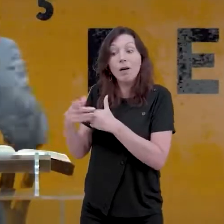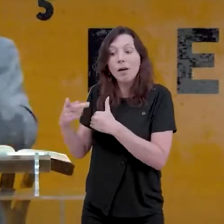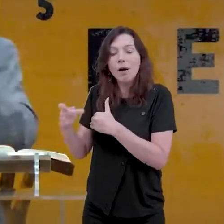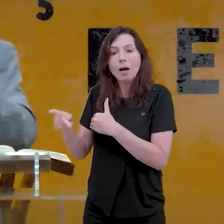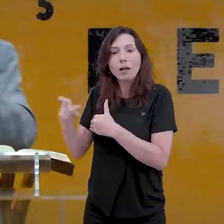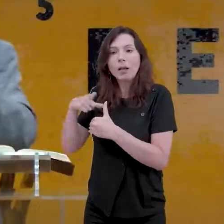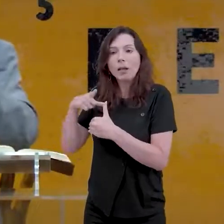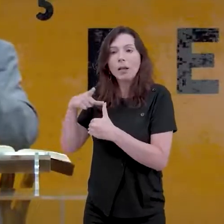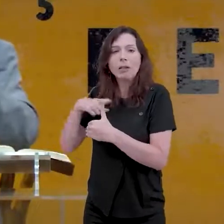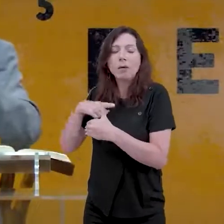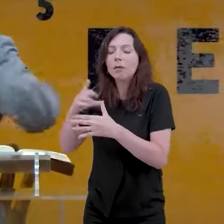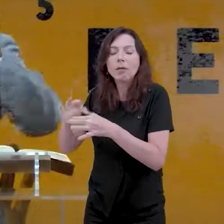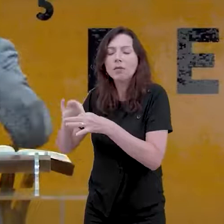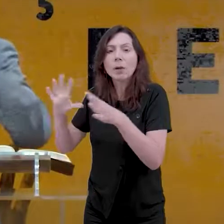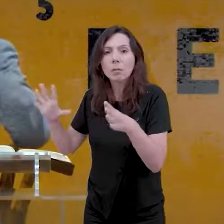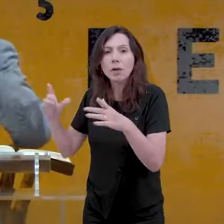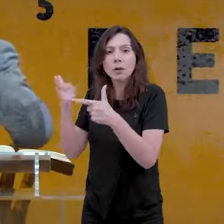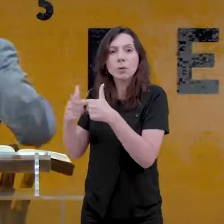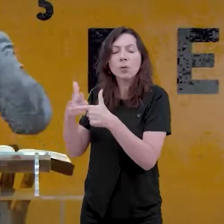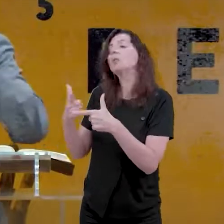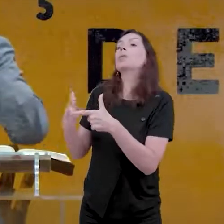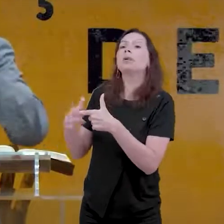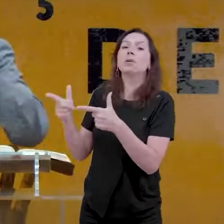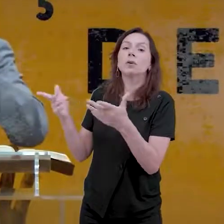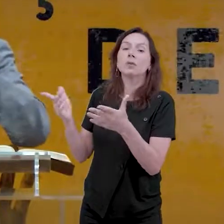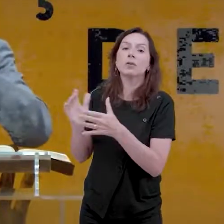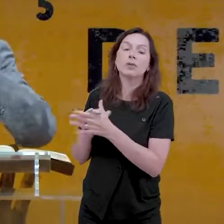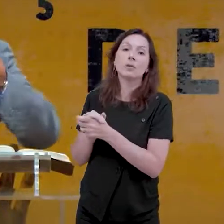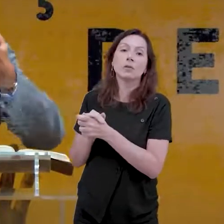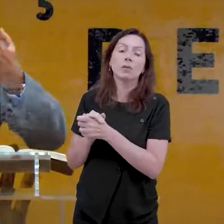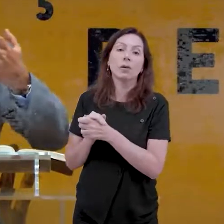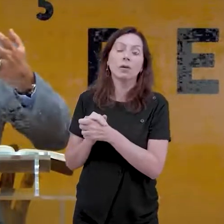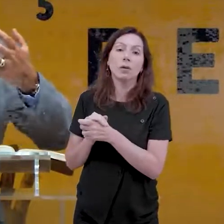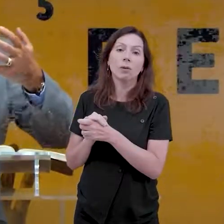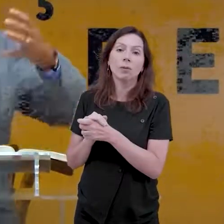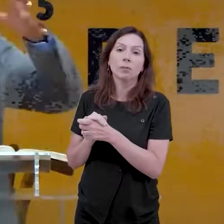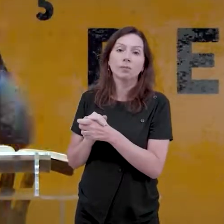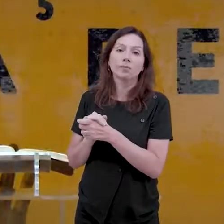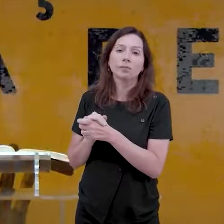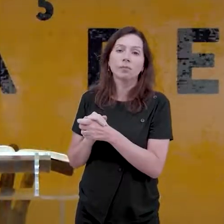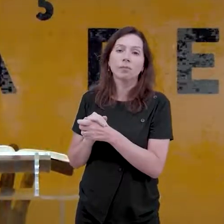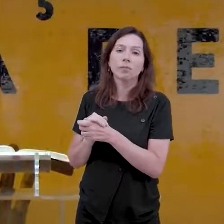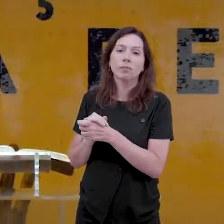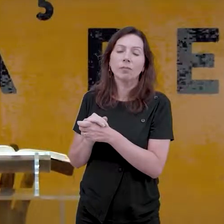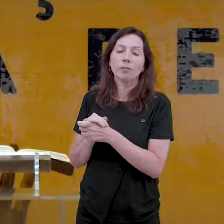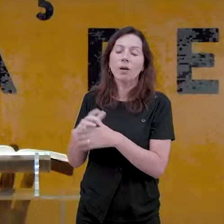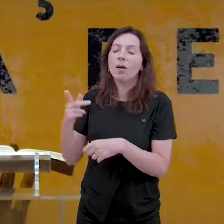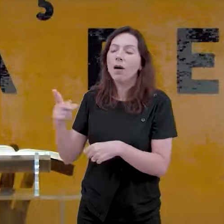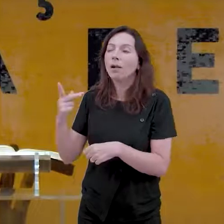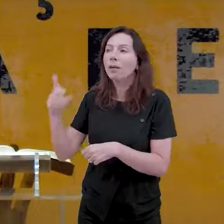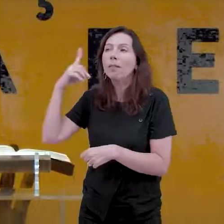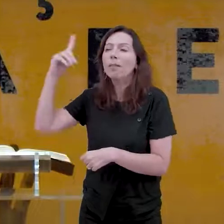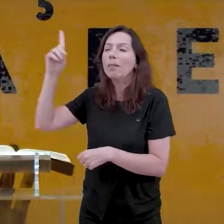Aqui Deus livra você dos temporais, das vicissitudes. Aqui Deus guarda o seu